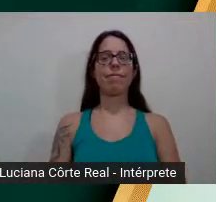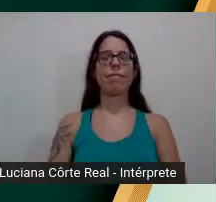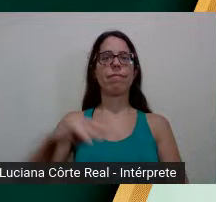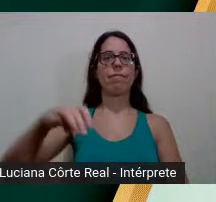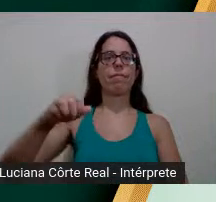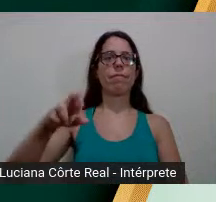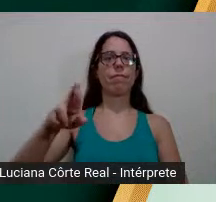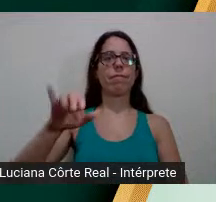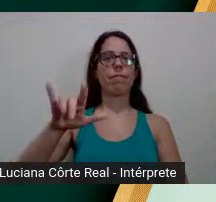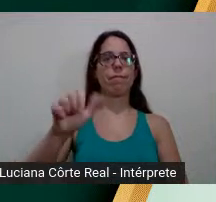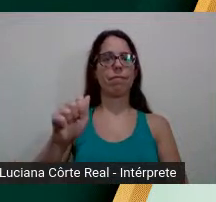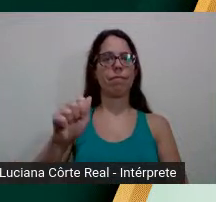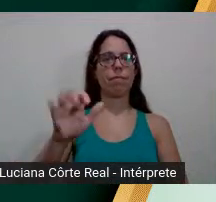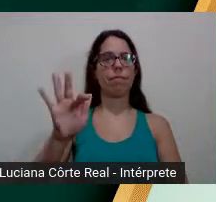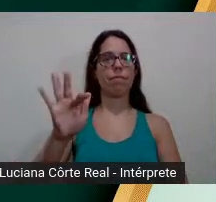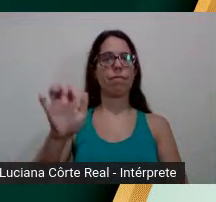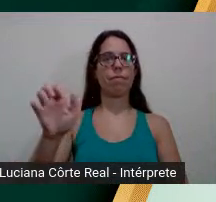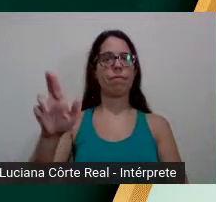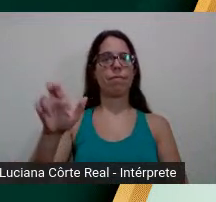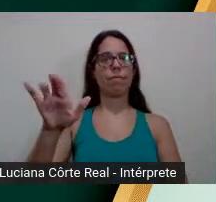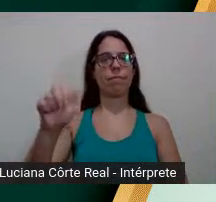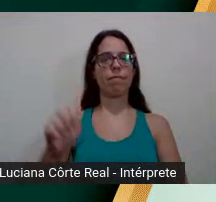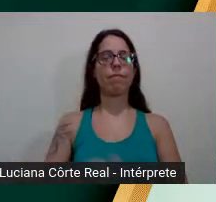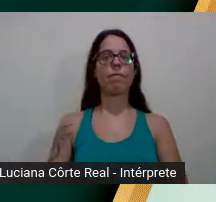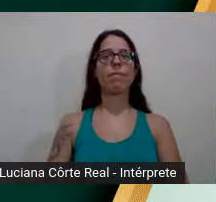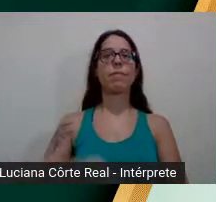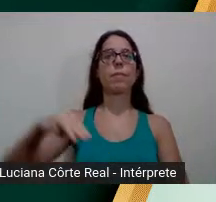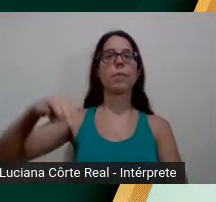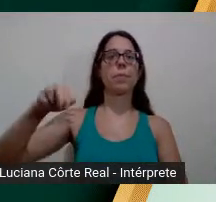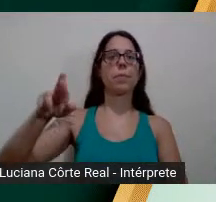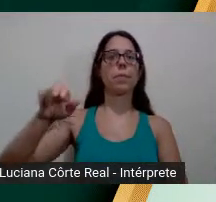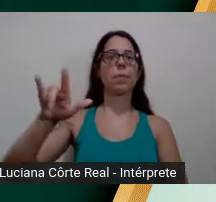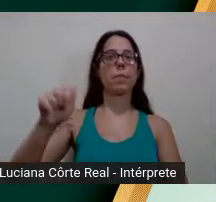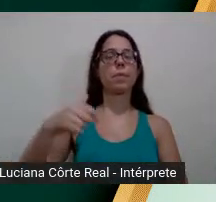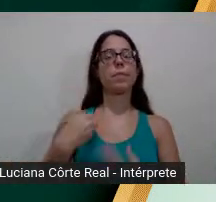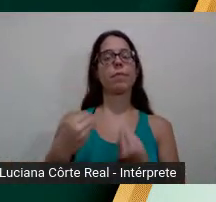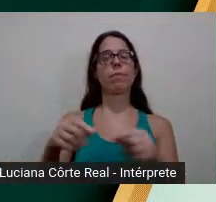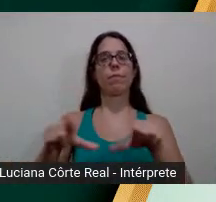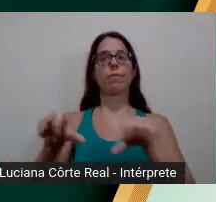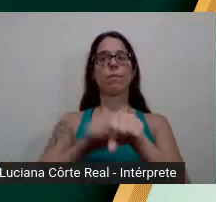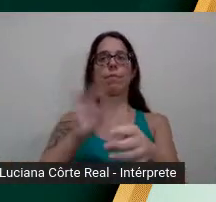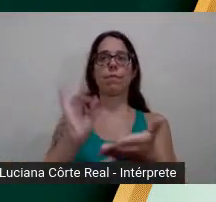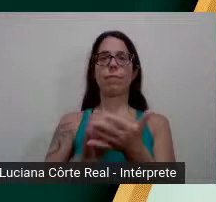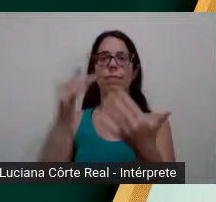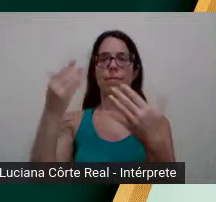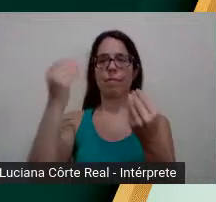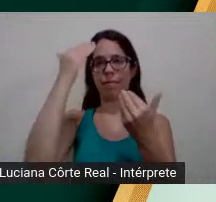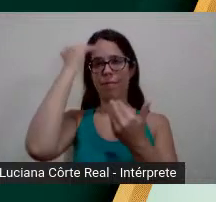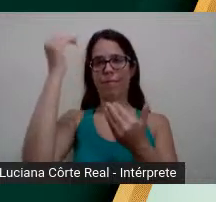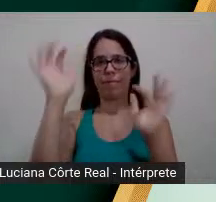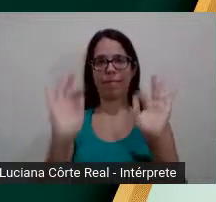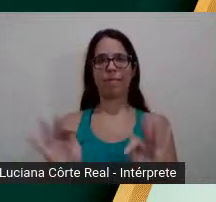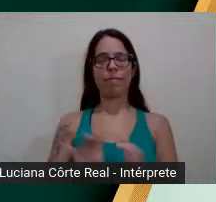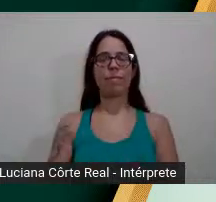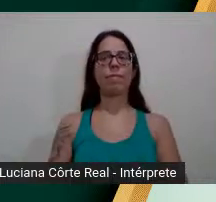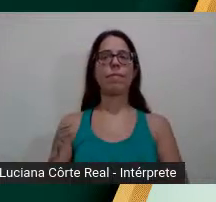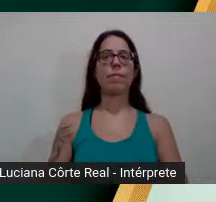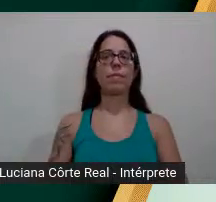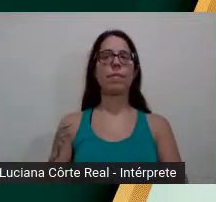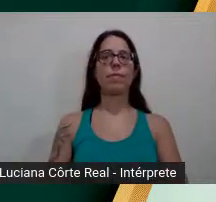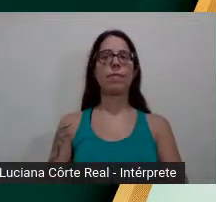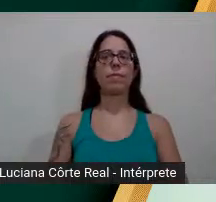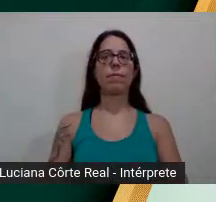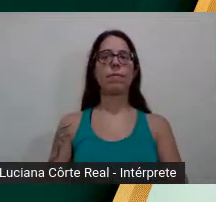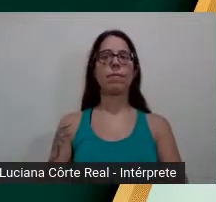Marília Cúcera Ferreira. Marília, confira o tio Grau. Parabéns, muito sucesso, felicidades.